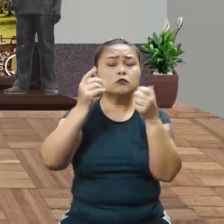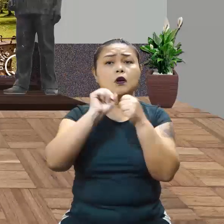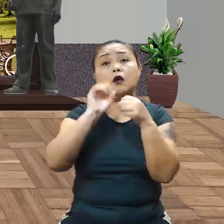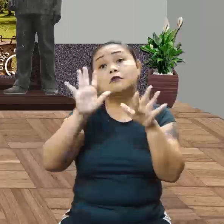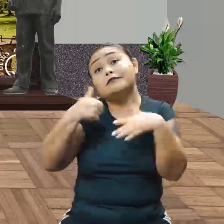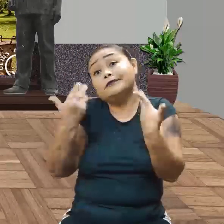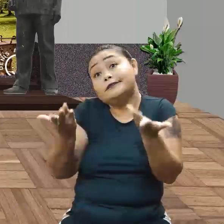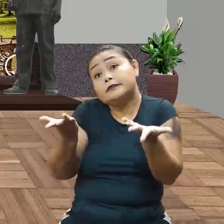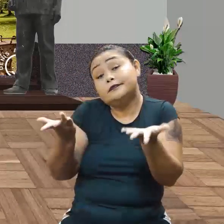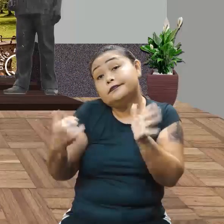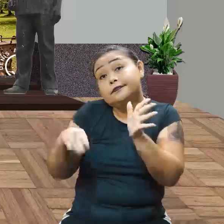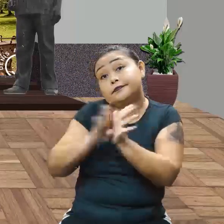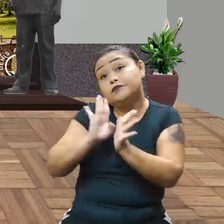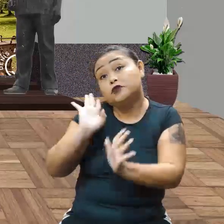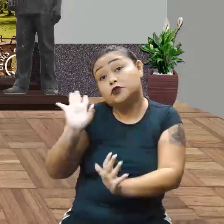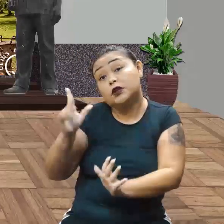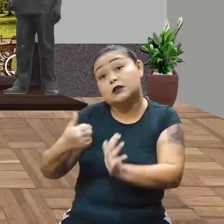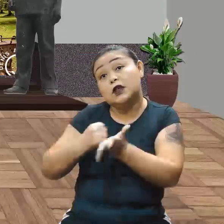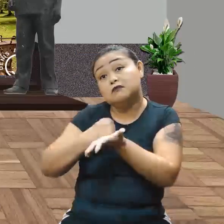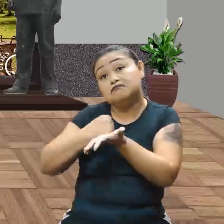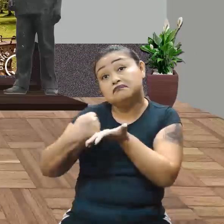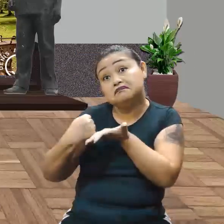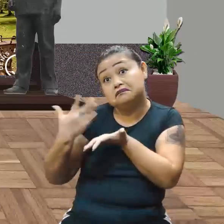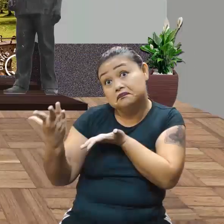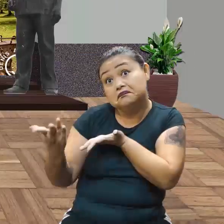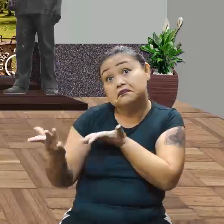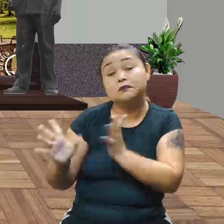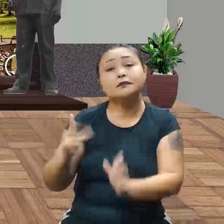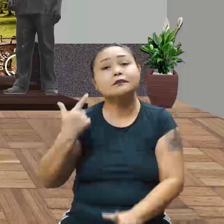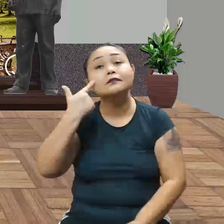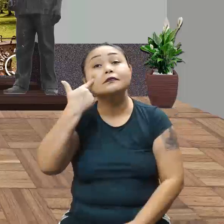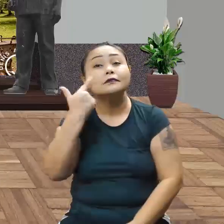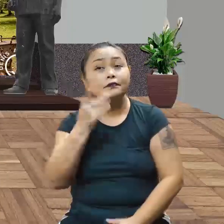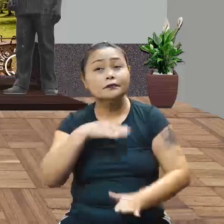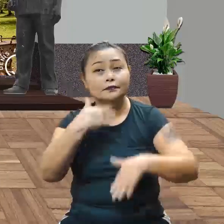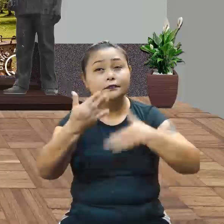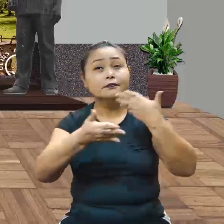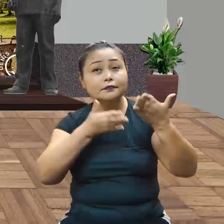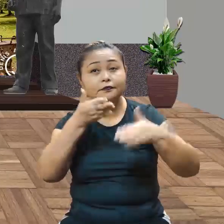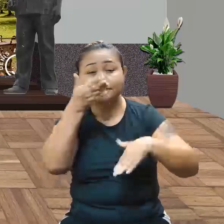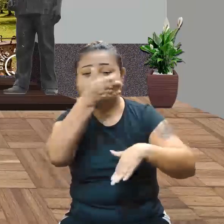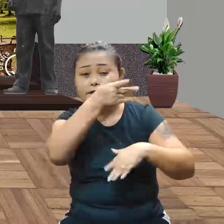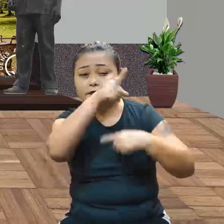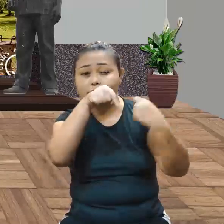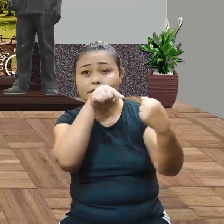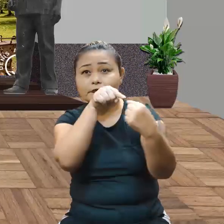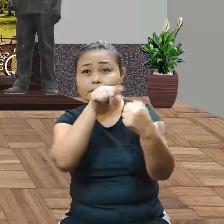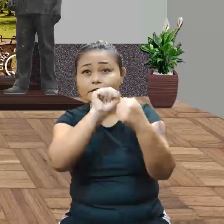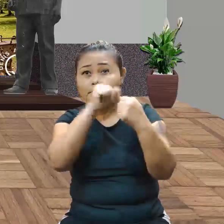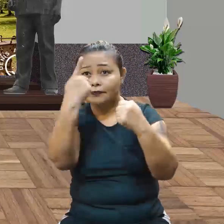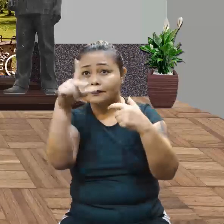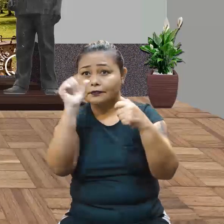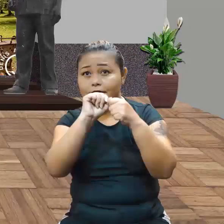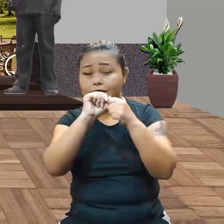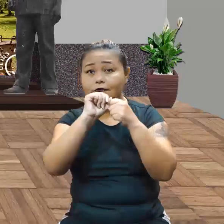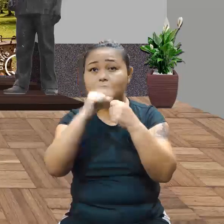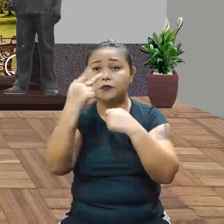já estavam obsoletas. Mas durante essa missão que Rondon vai cumprir, ele